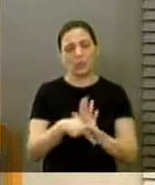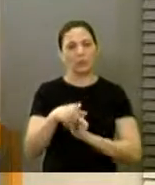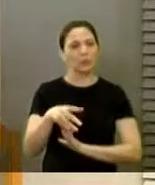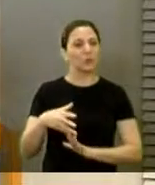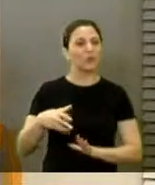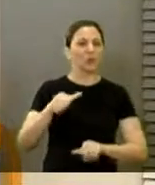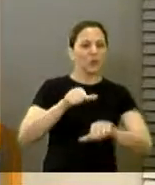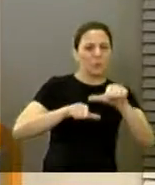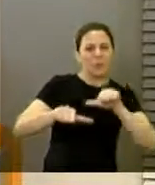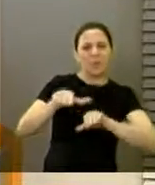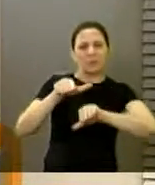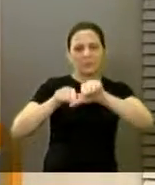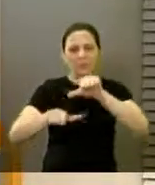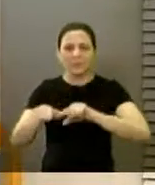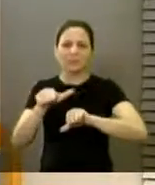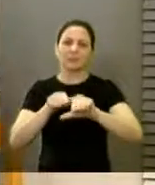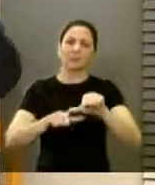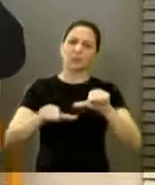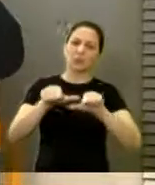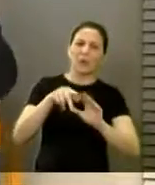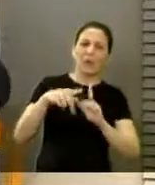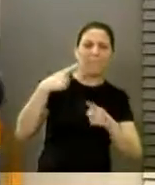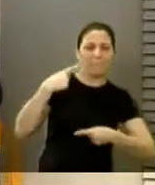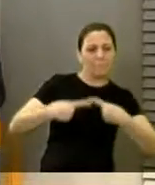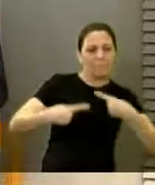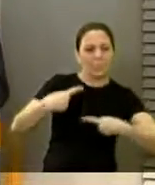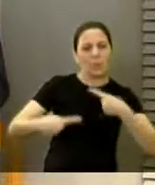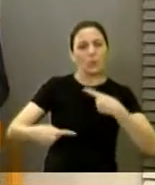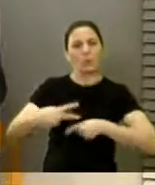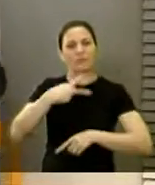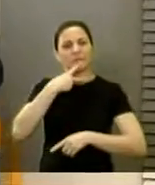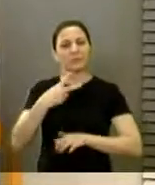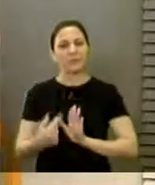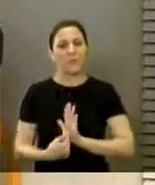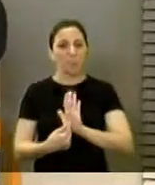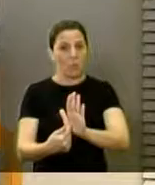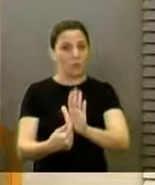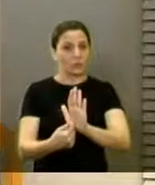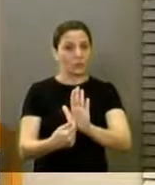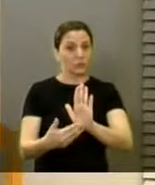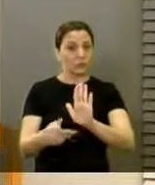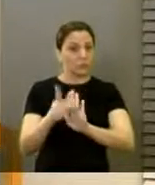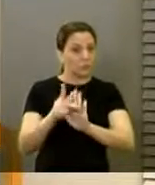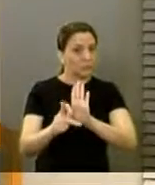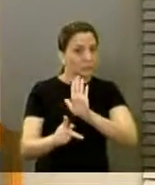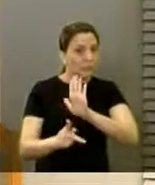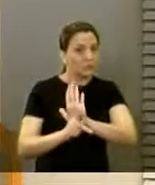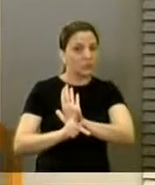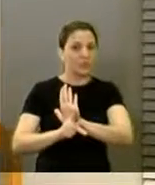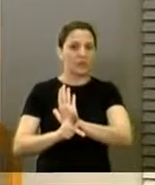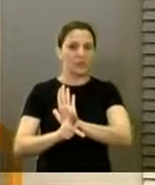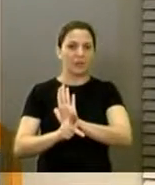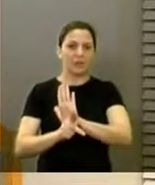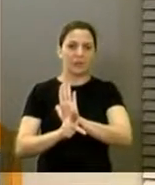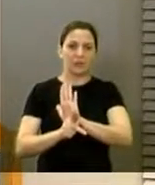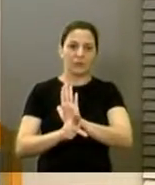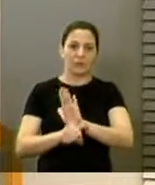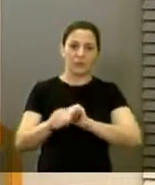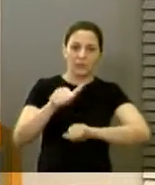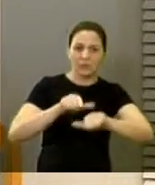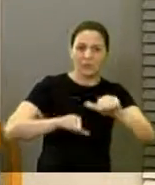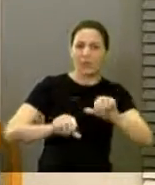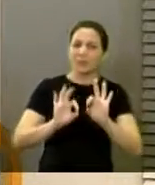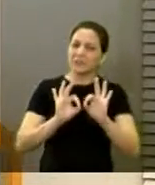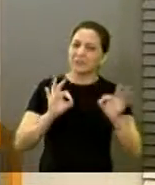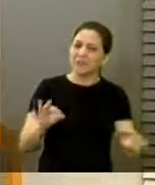mudança quer mudança quer mudar a política agora que parece o projeto aqui do ponto de vista das mudanças